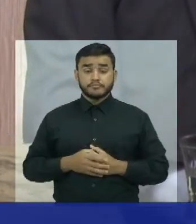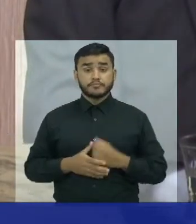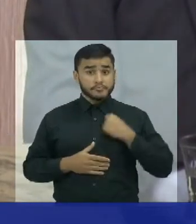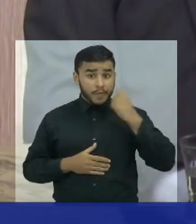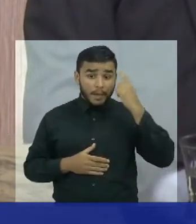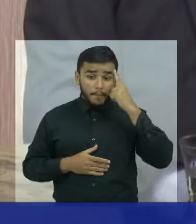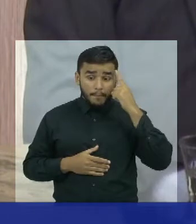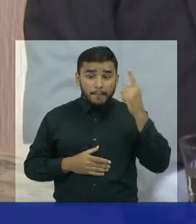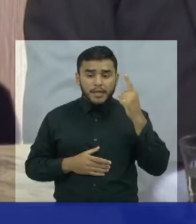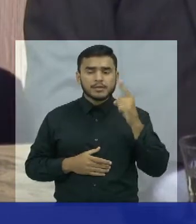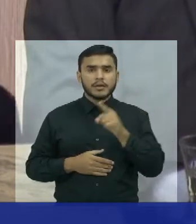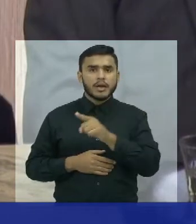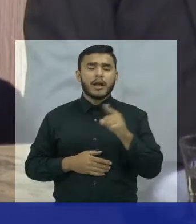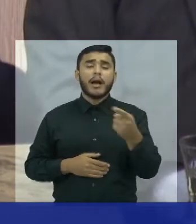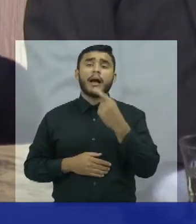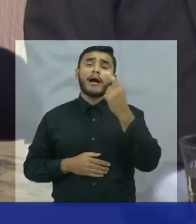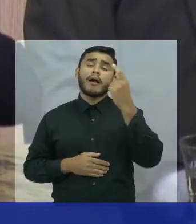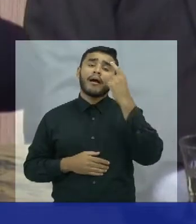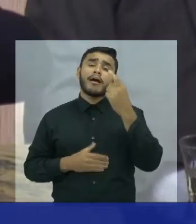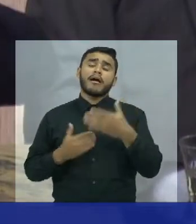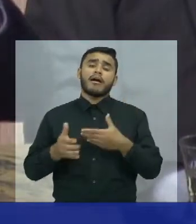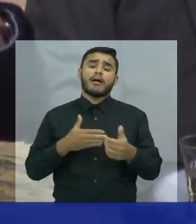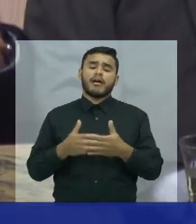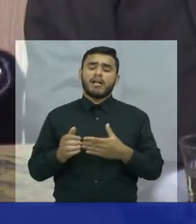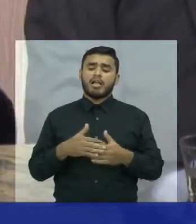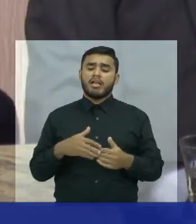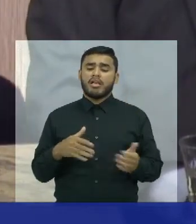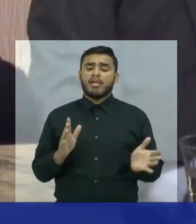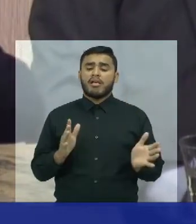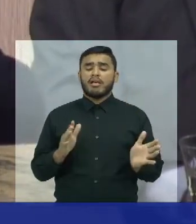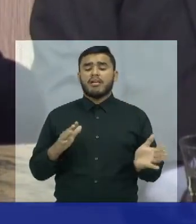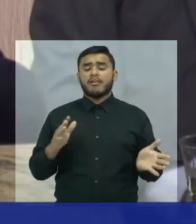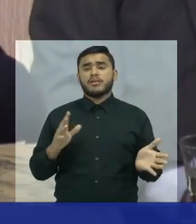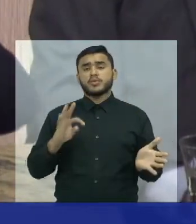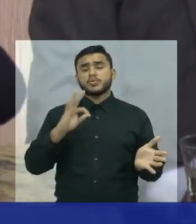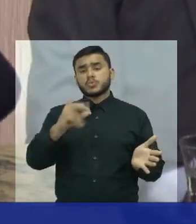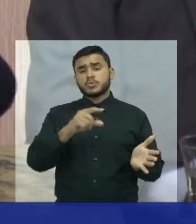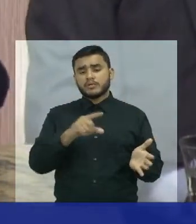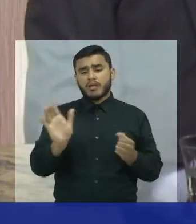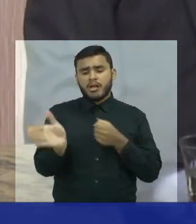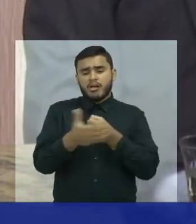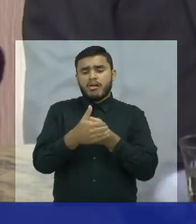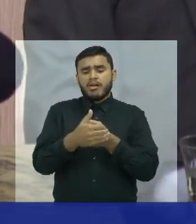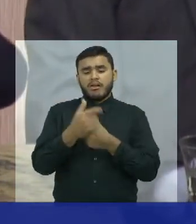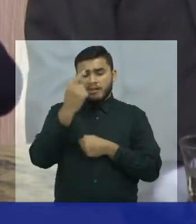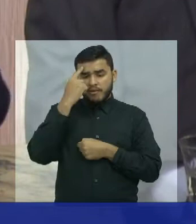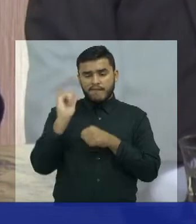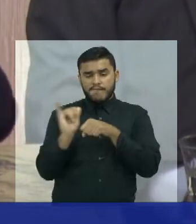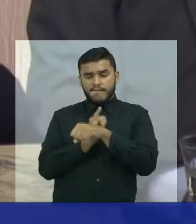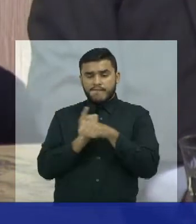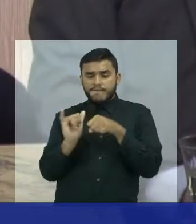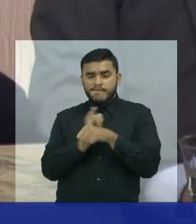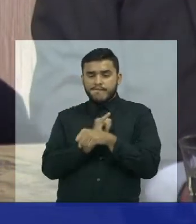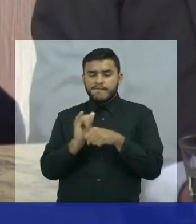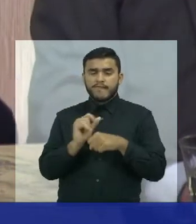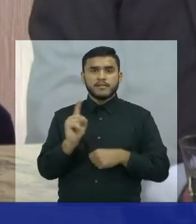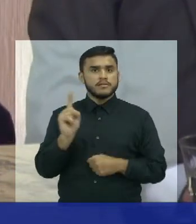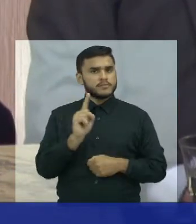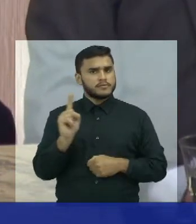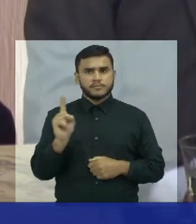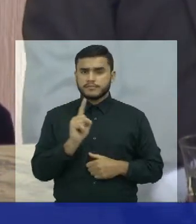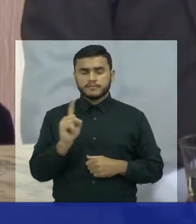claro, para não parecer que as coisas são feitas aqui de forma obscura, tentando esconder alguma coisa, de forma